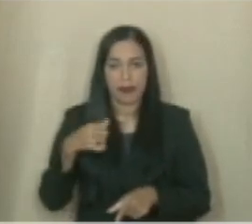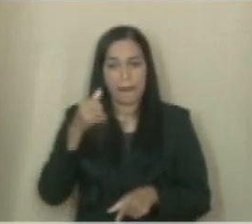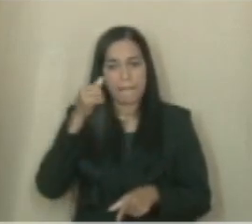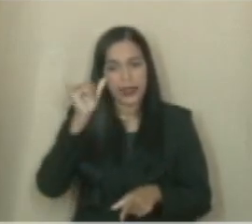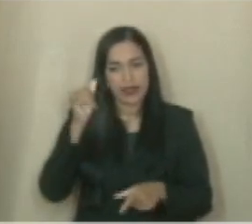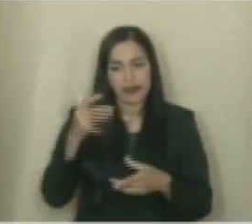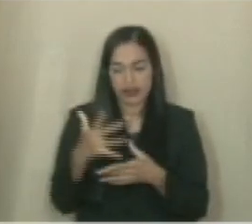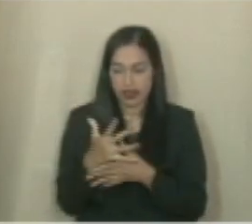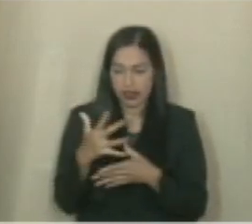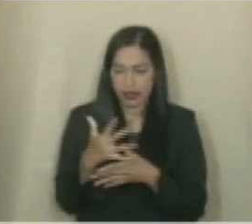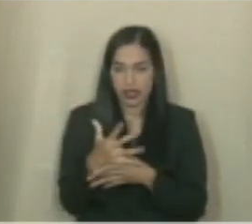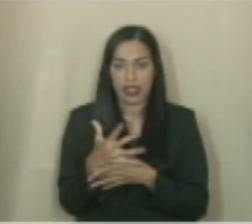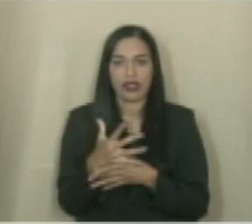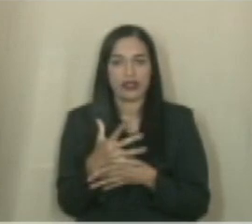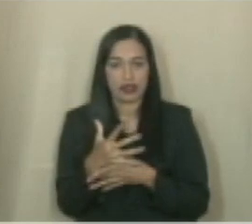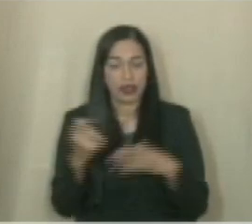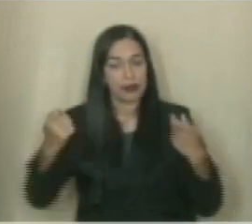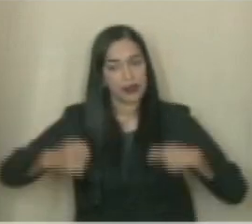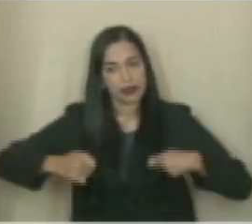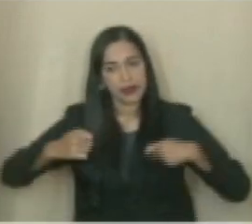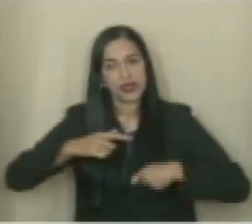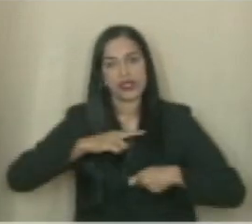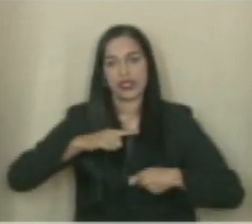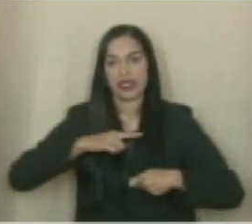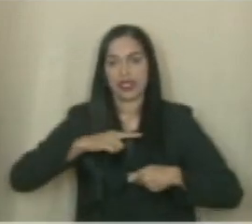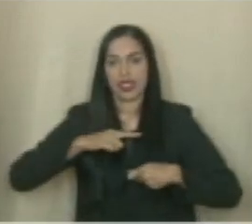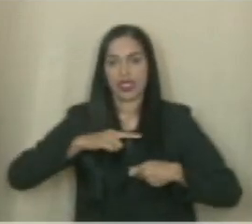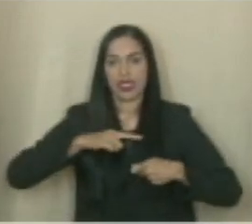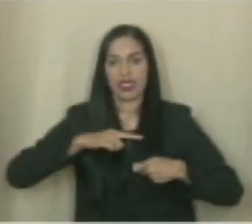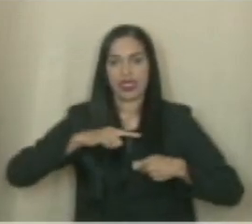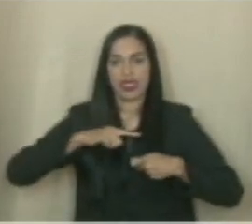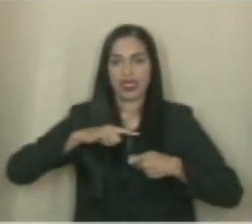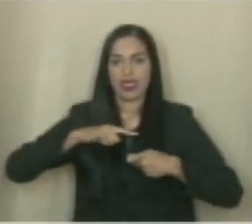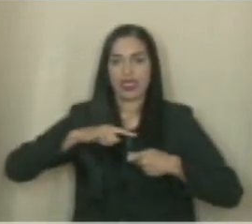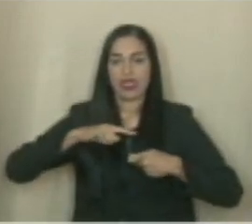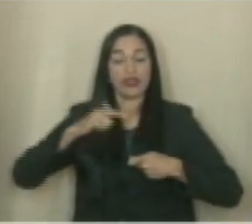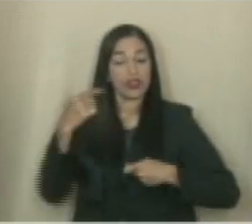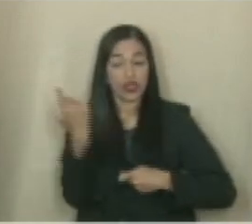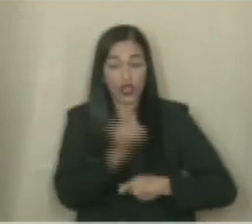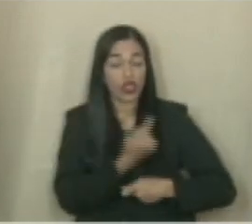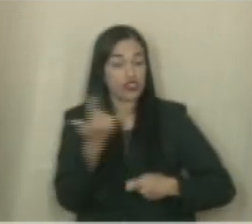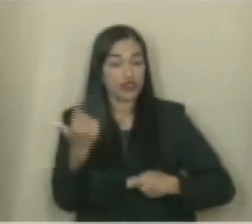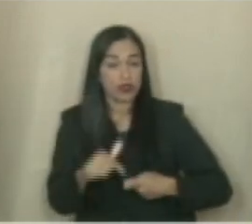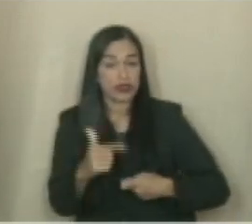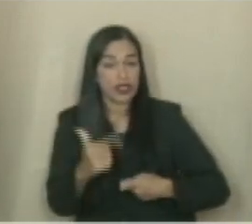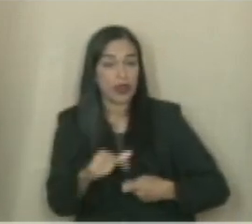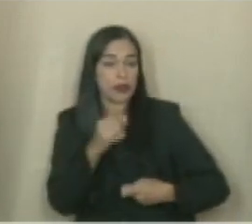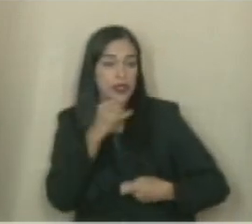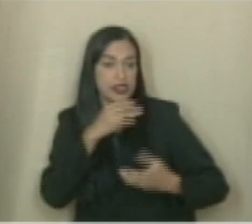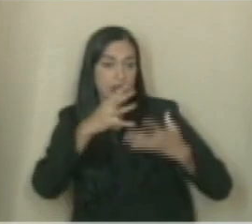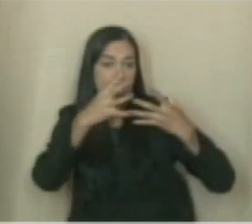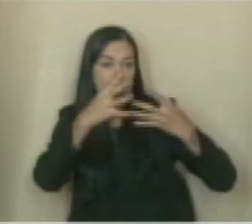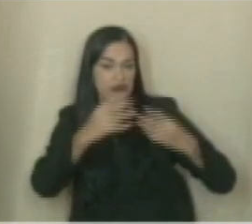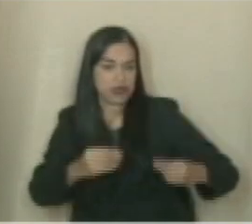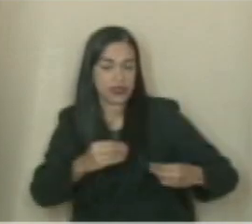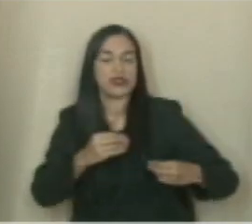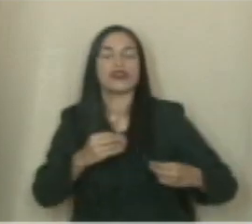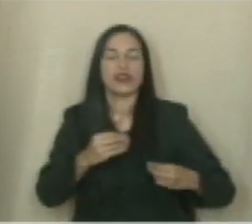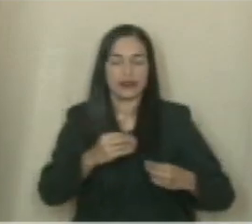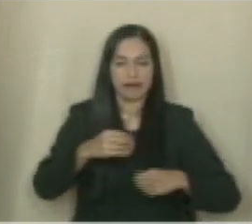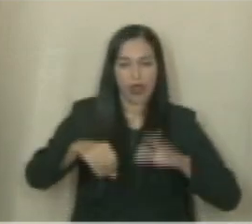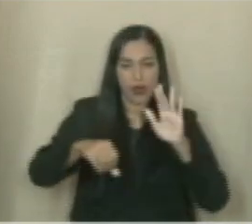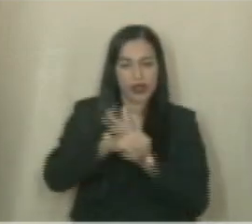tem que ter, além da prevenção, também a repressão. E não temos a repressão porque a governadora só